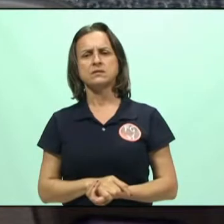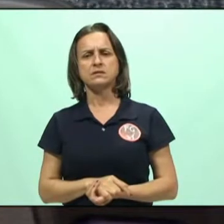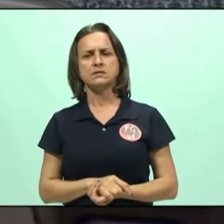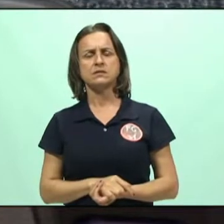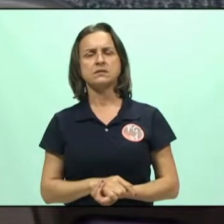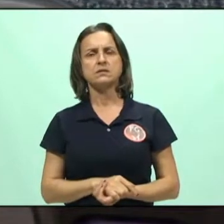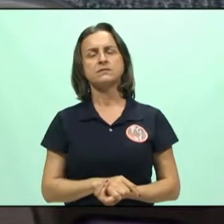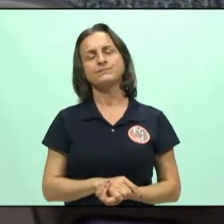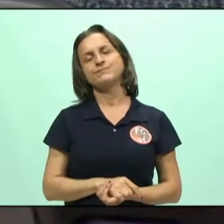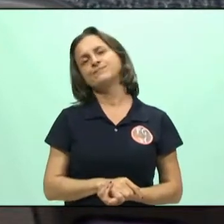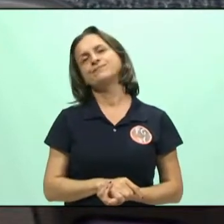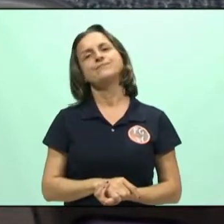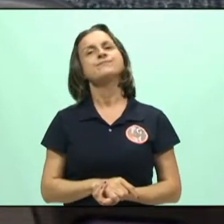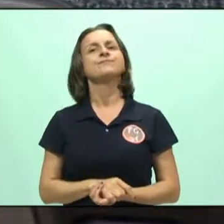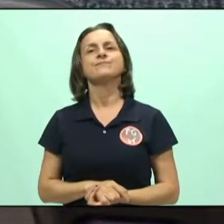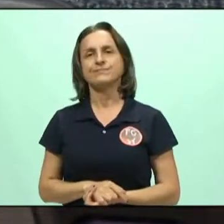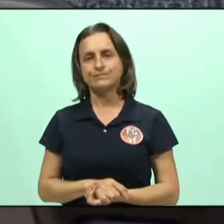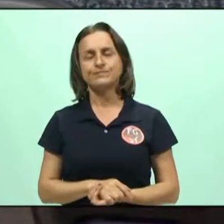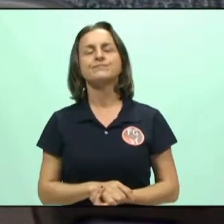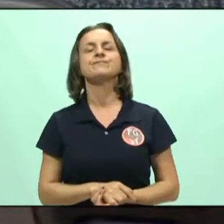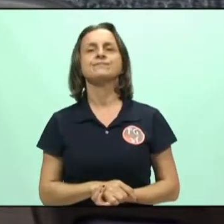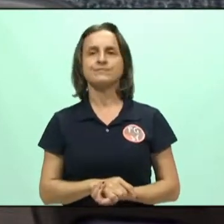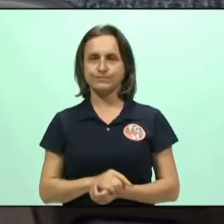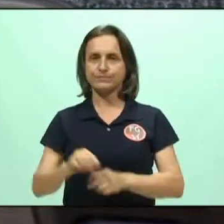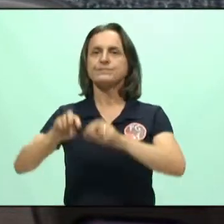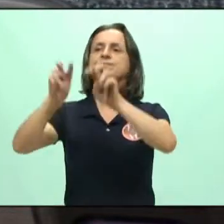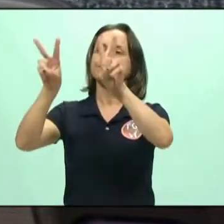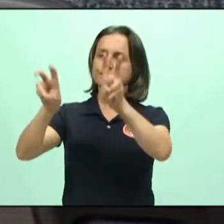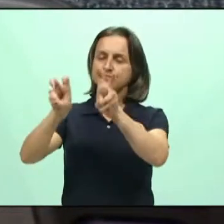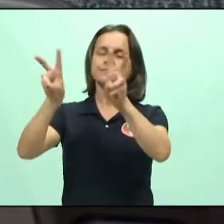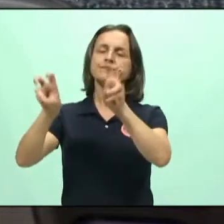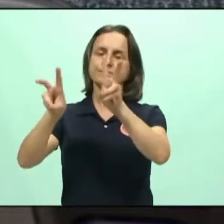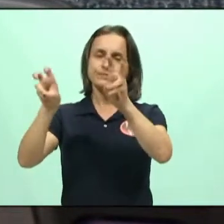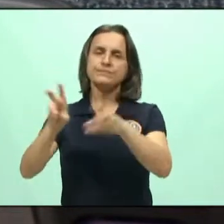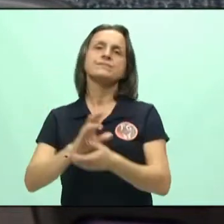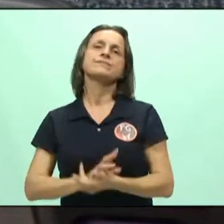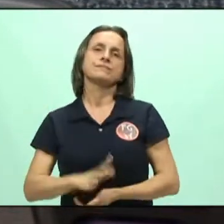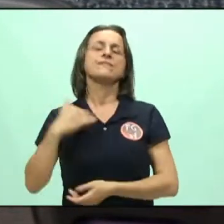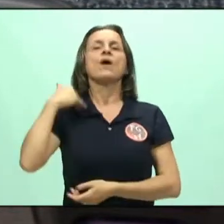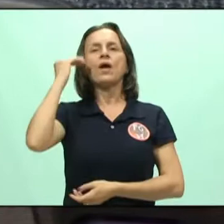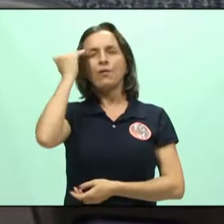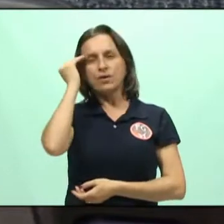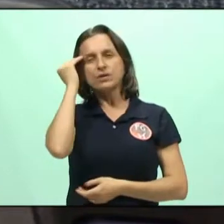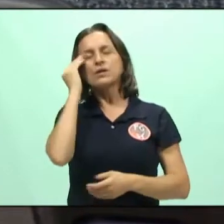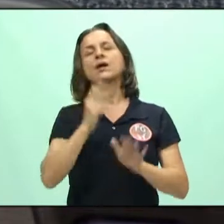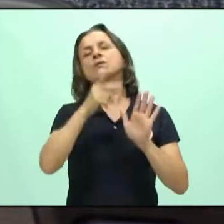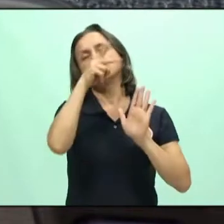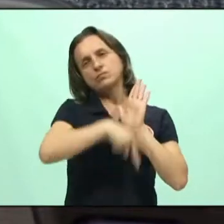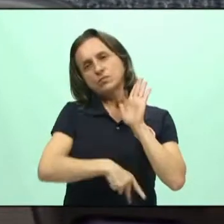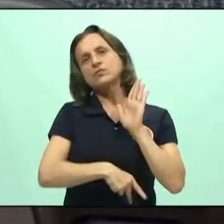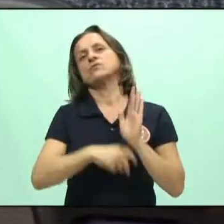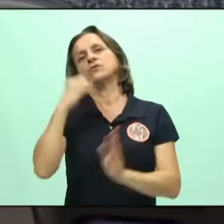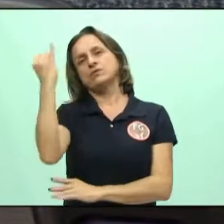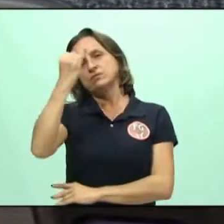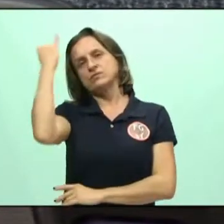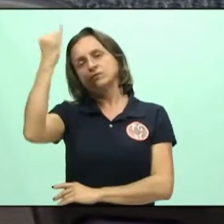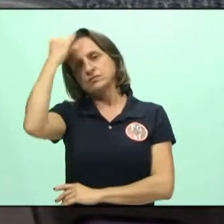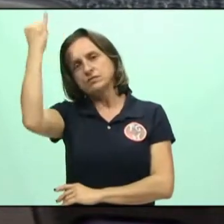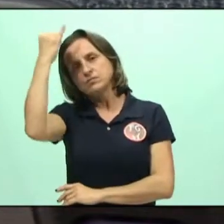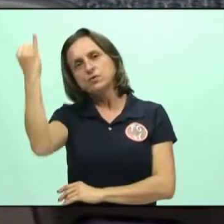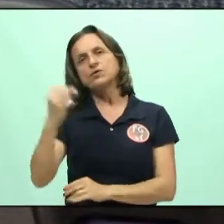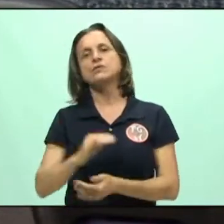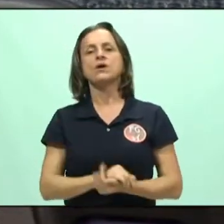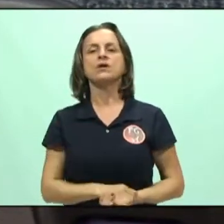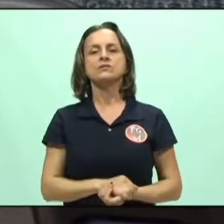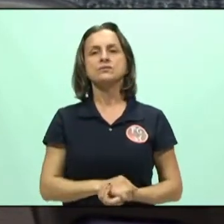relação a essa matéria entendo que o projeto ele é importante é um projeto importante